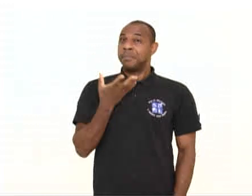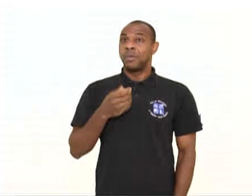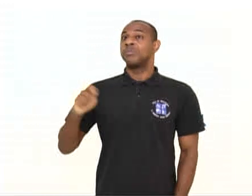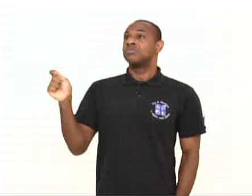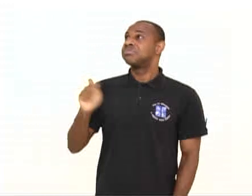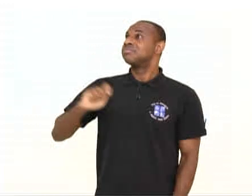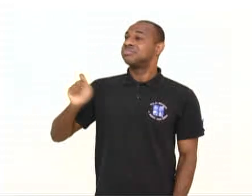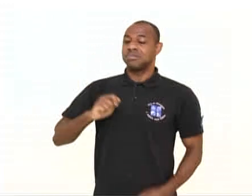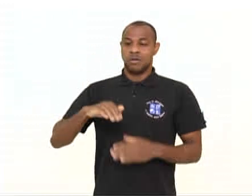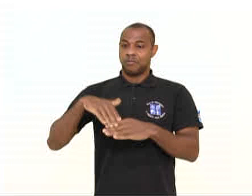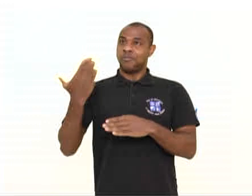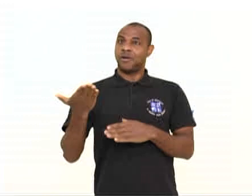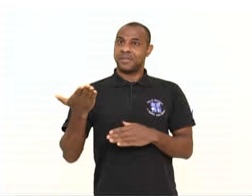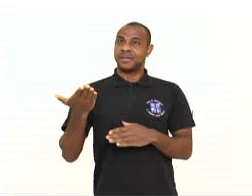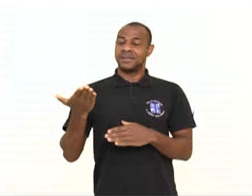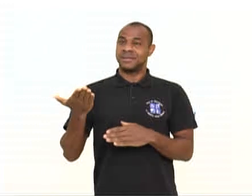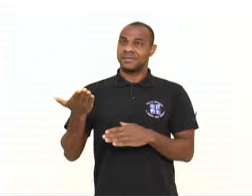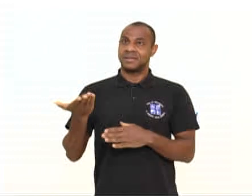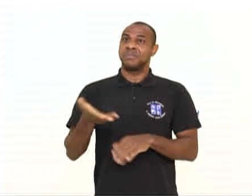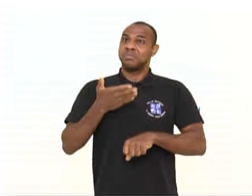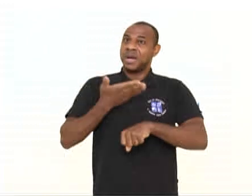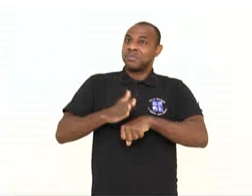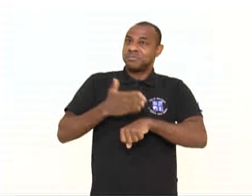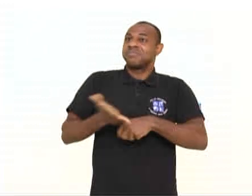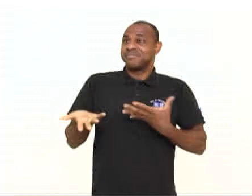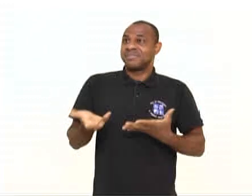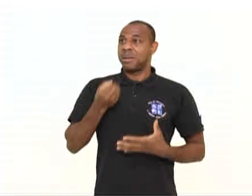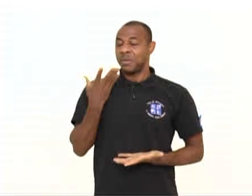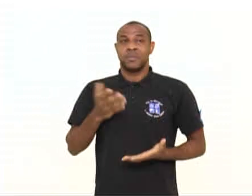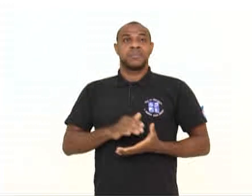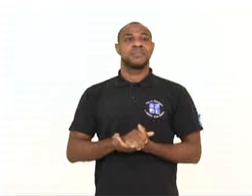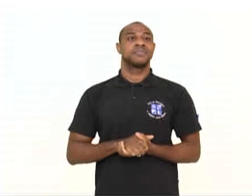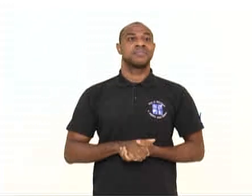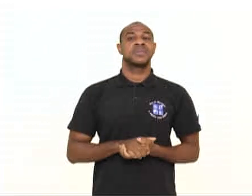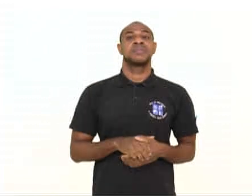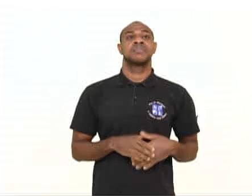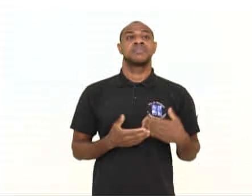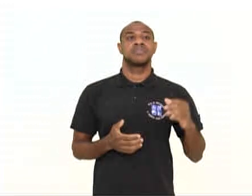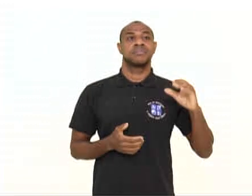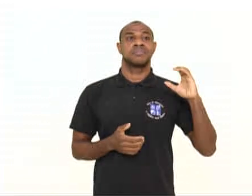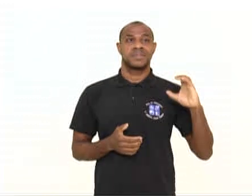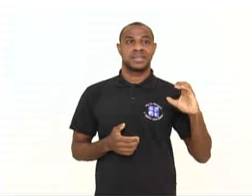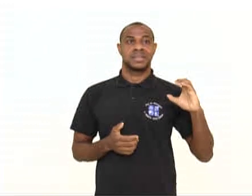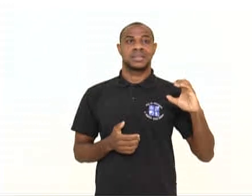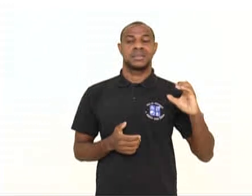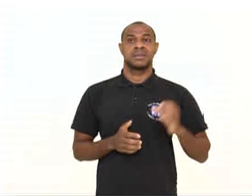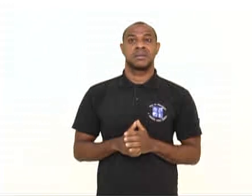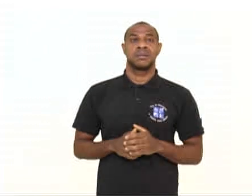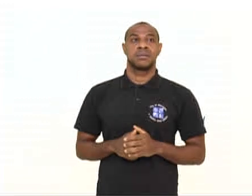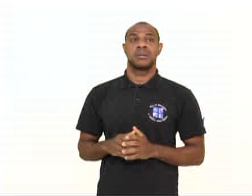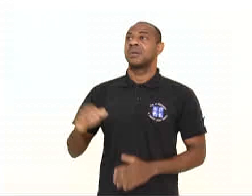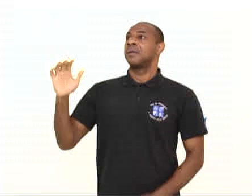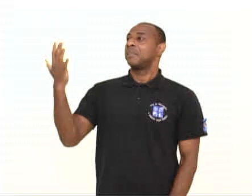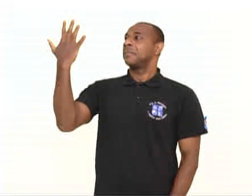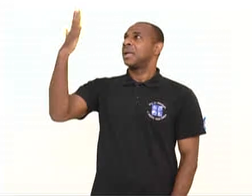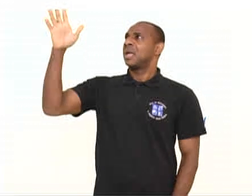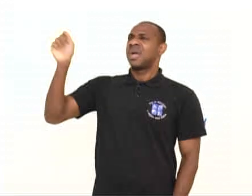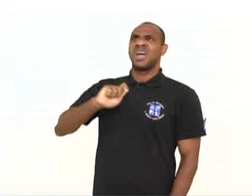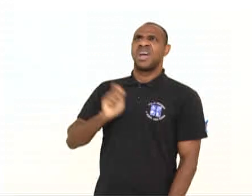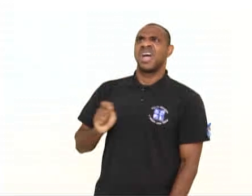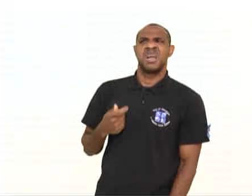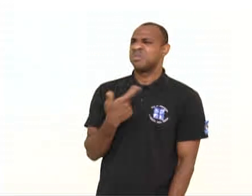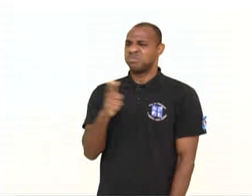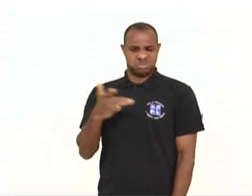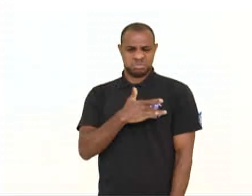atividade externa. Flying kites isn't a benefit for your health. Né? Empinar pipa não traz benefícios